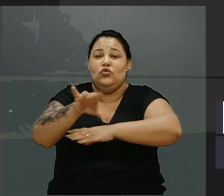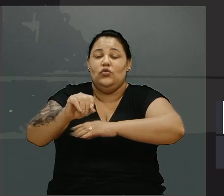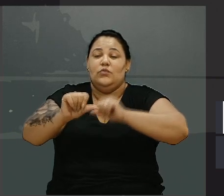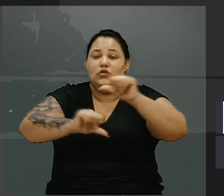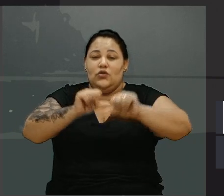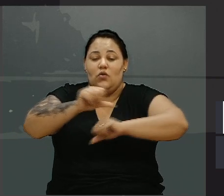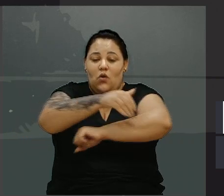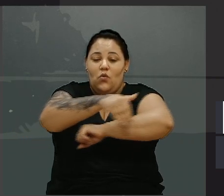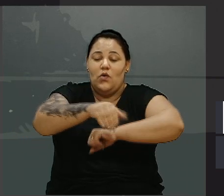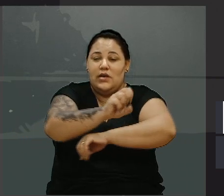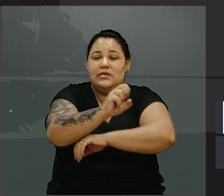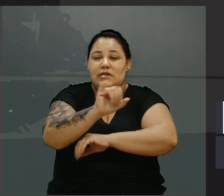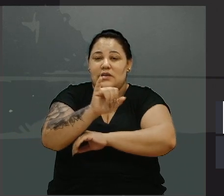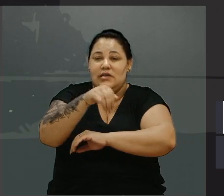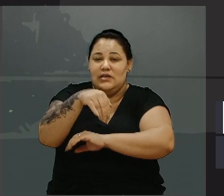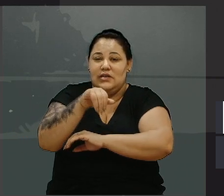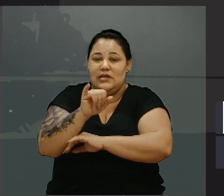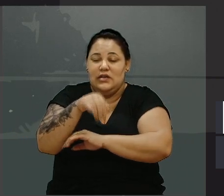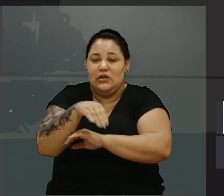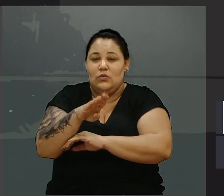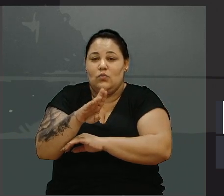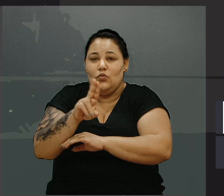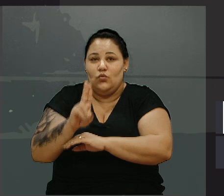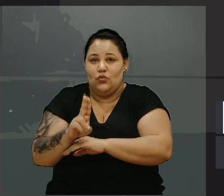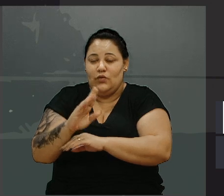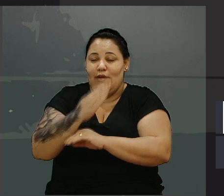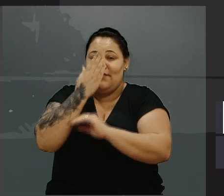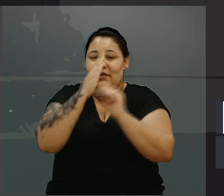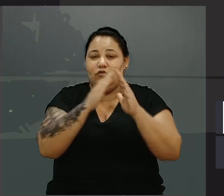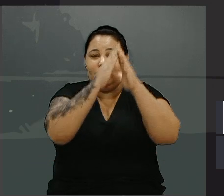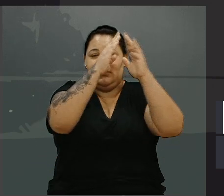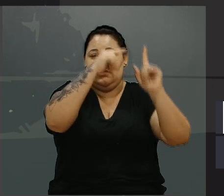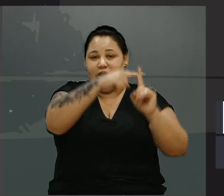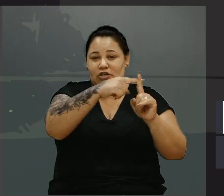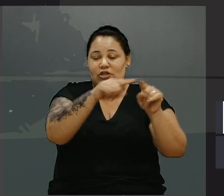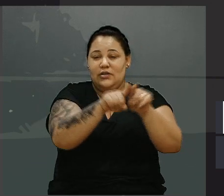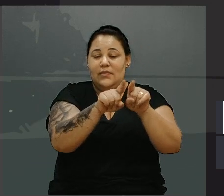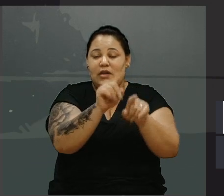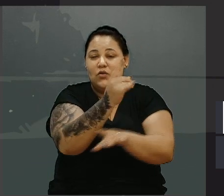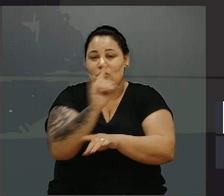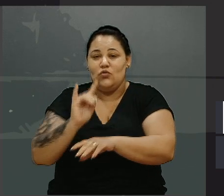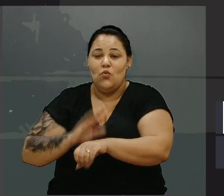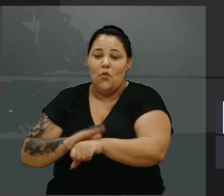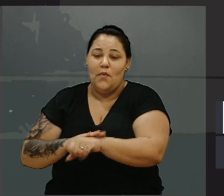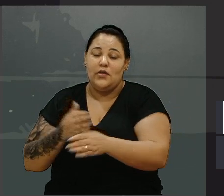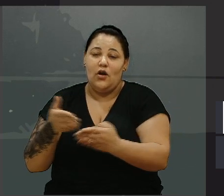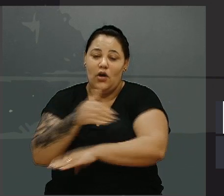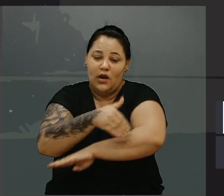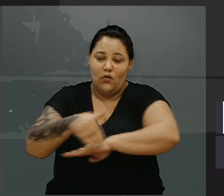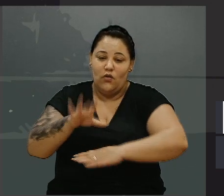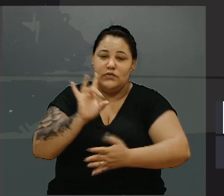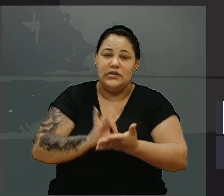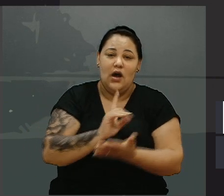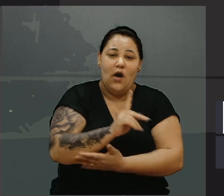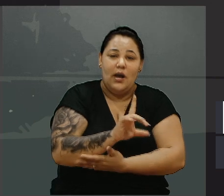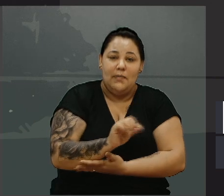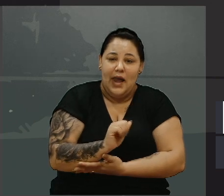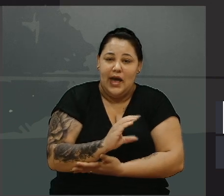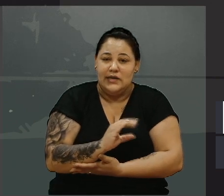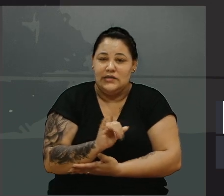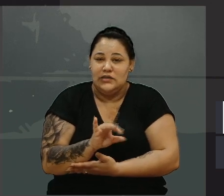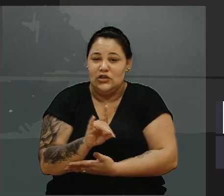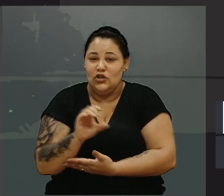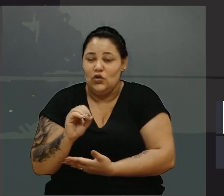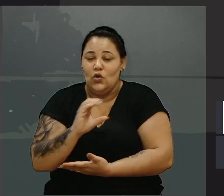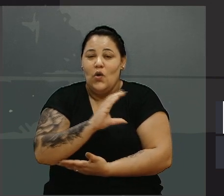Sinimbu, em frente à Catedral Diocesana, e no último período para Plácido de Castro. Considerando que nós tivemos